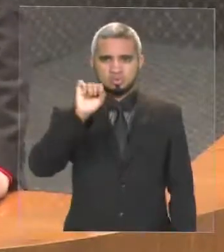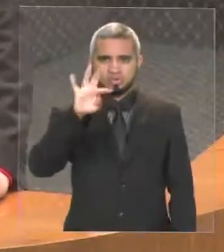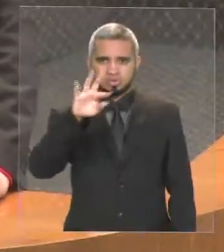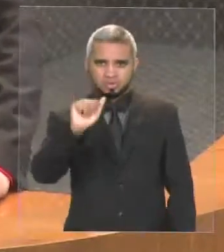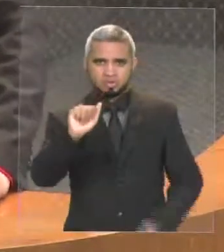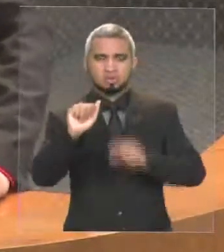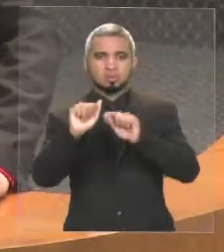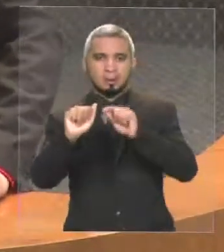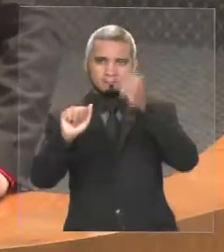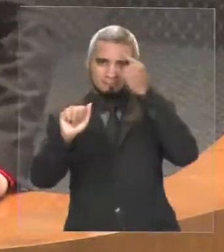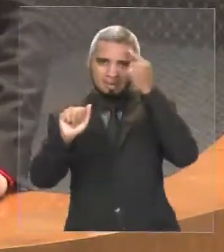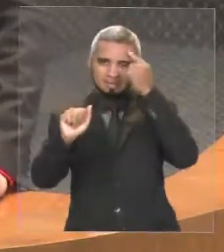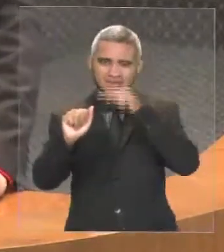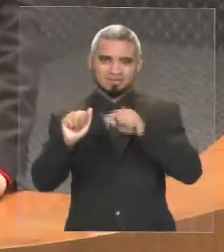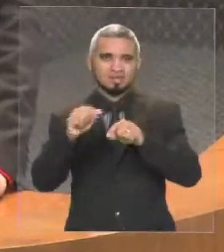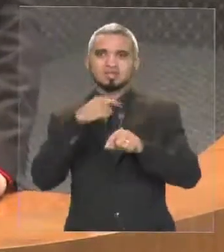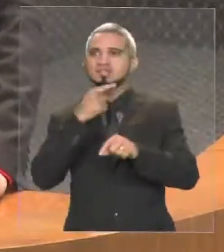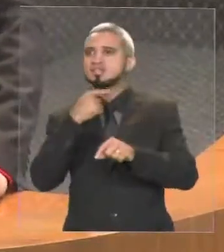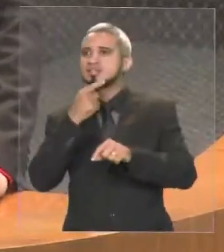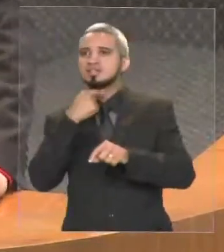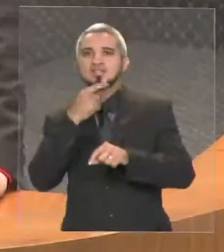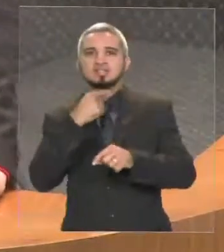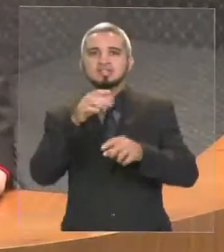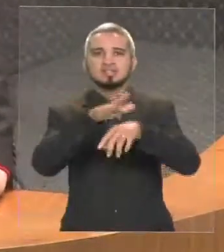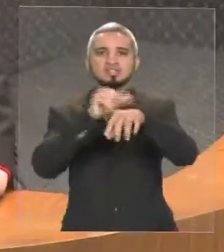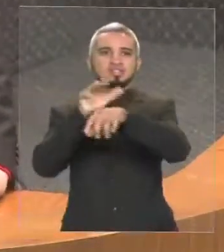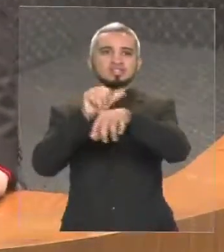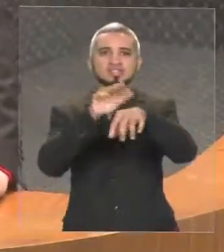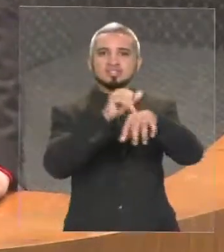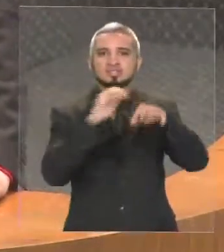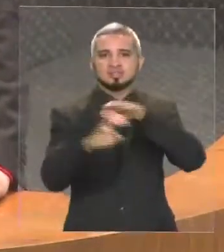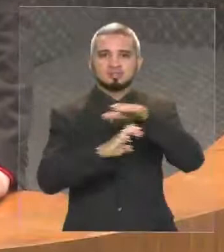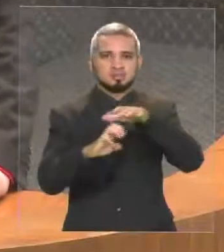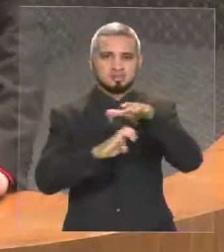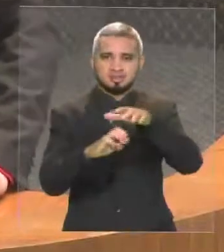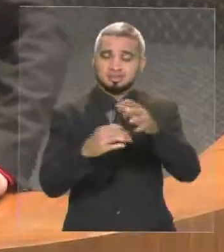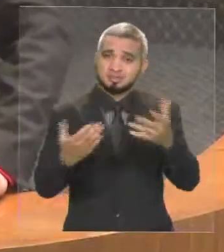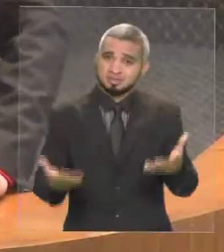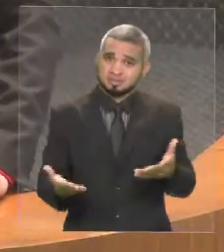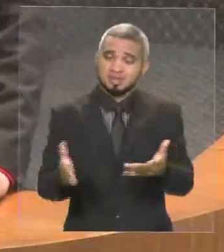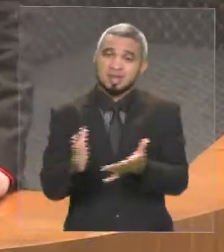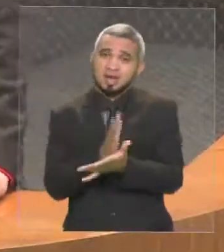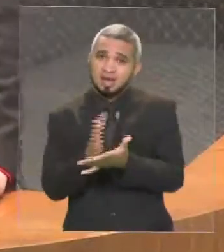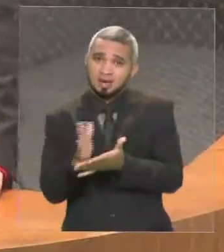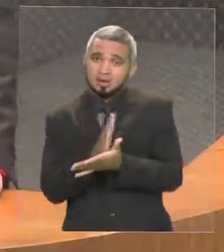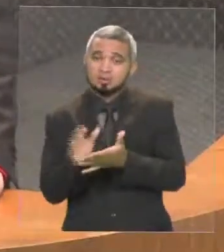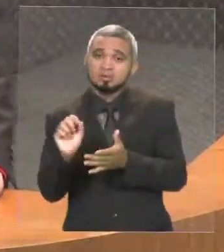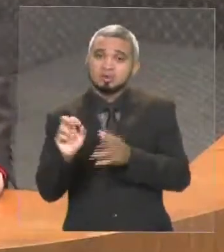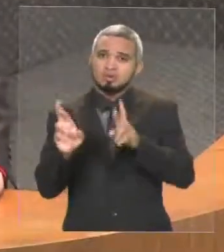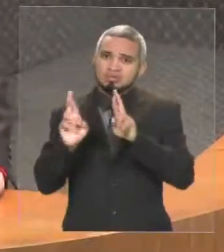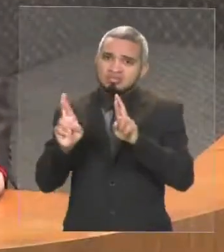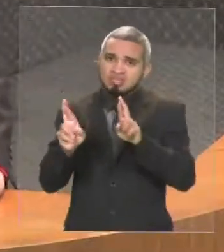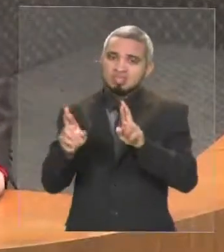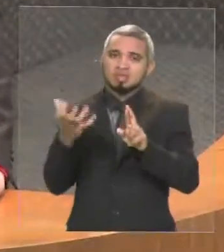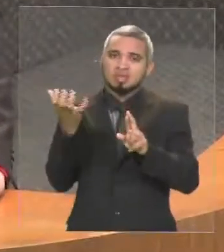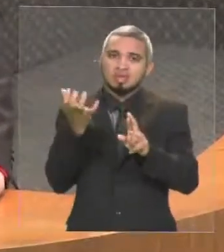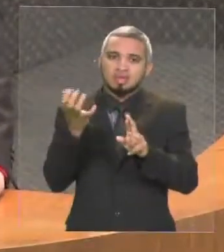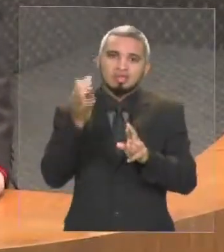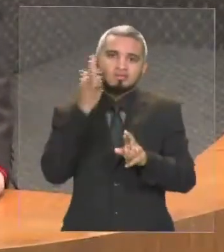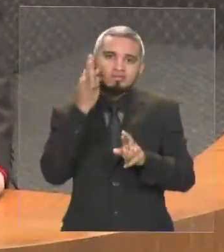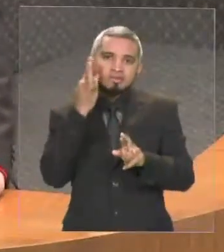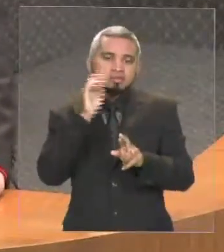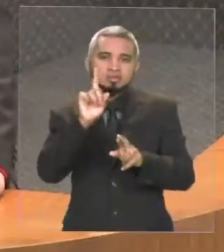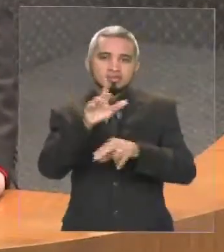de atrair empresas para o Maranhão. Muitos gostariam que o governador Flávio Dino não conseguisse atrair empresas para o